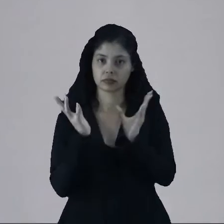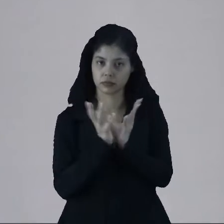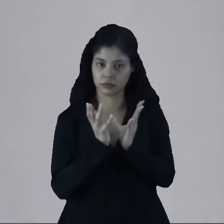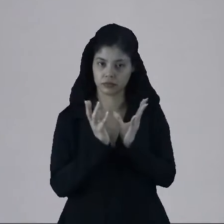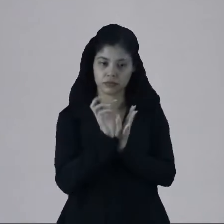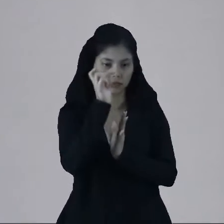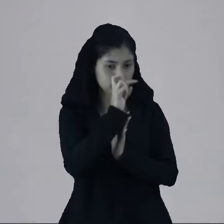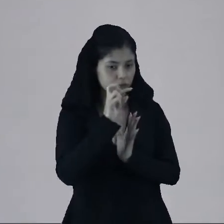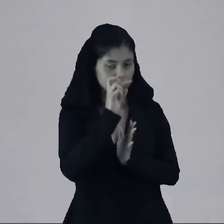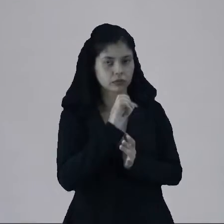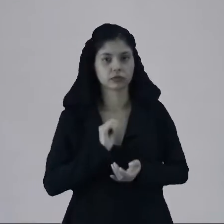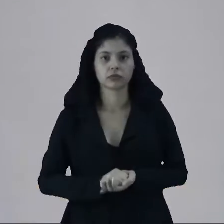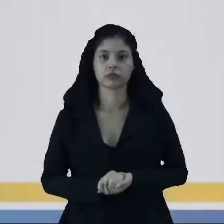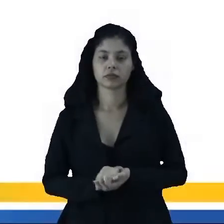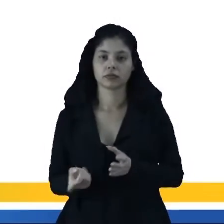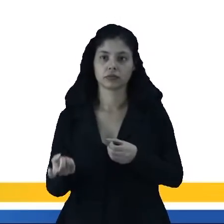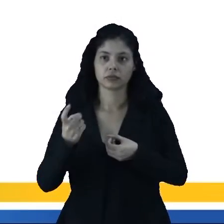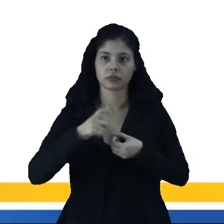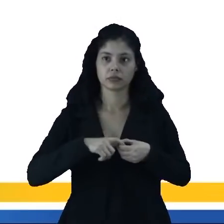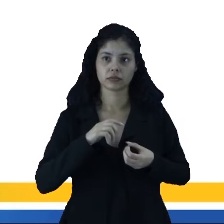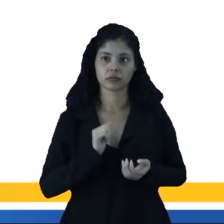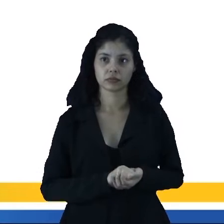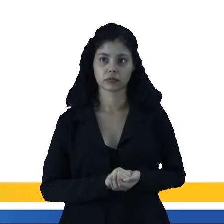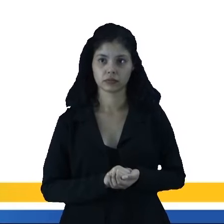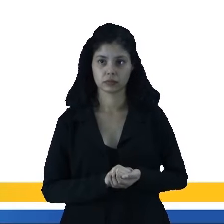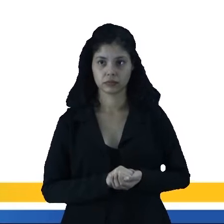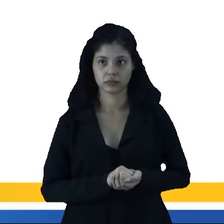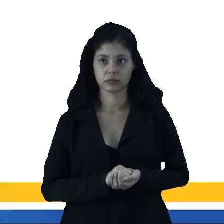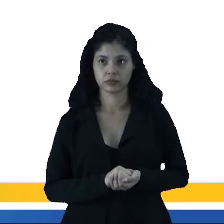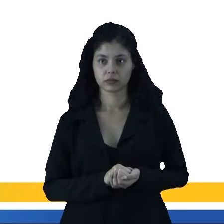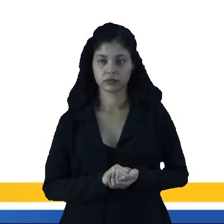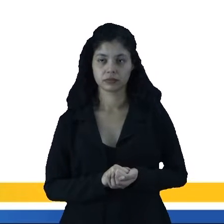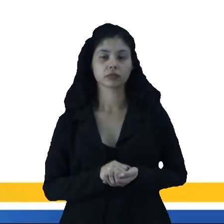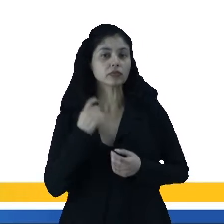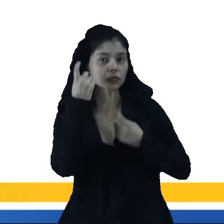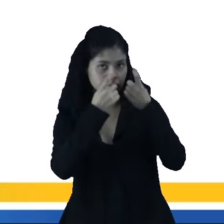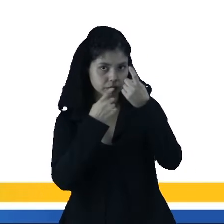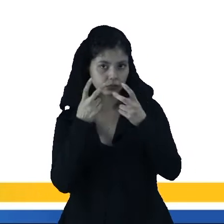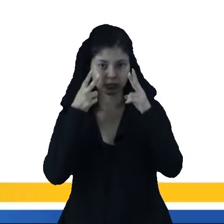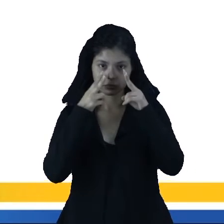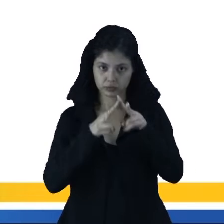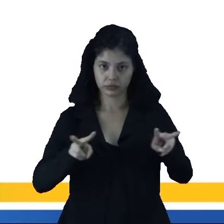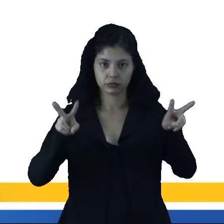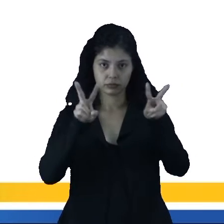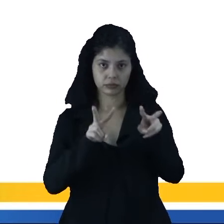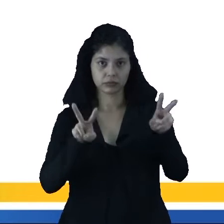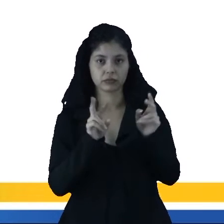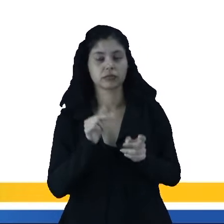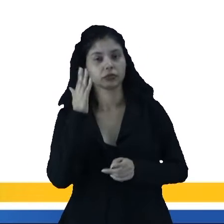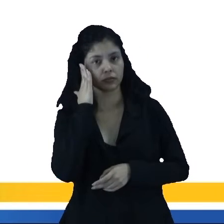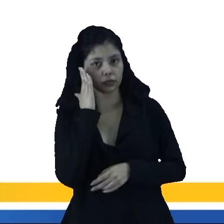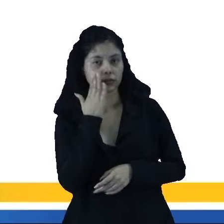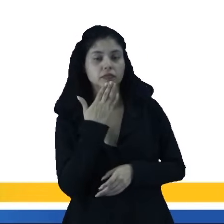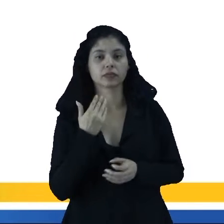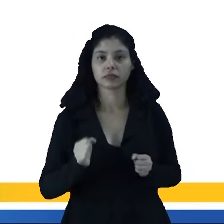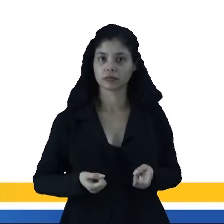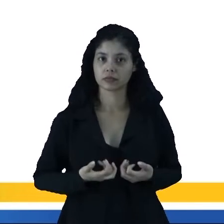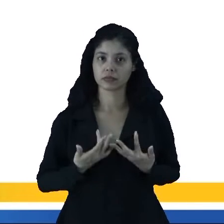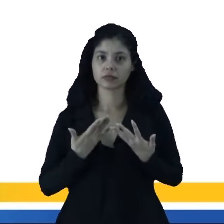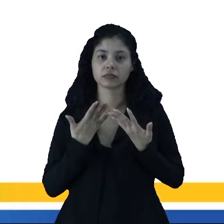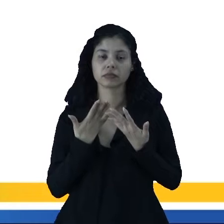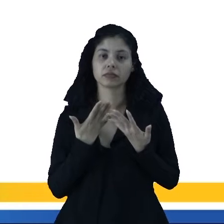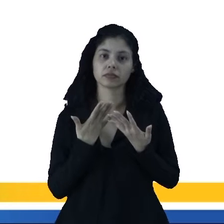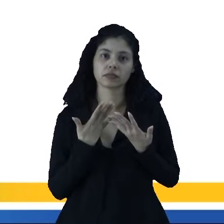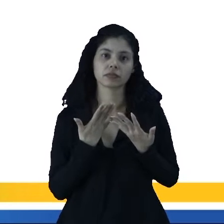que eu estou analisando. Então, vamos voltar aqui, ó. Então, eu uso essa expressão visual para entender a